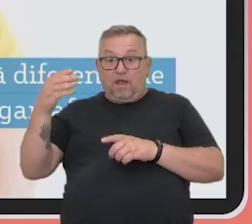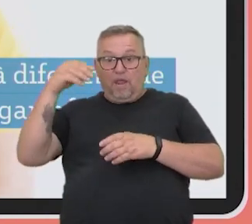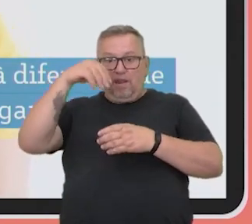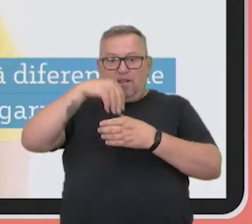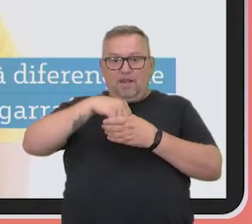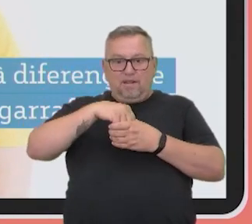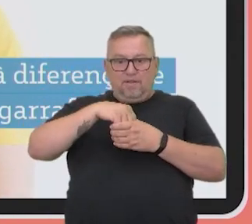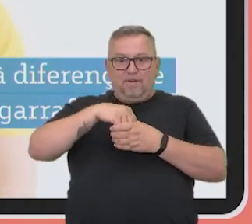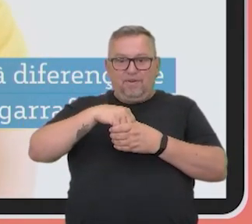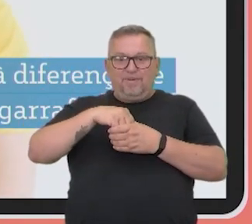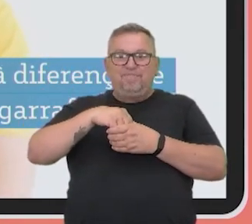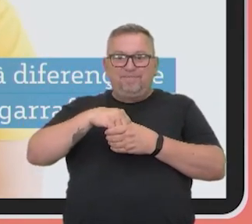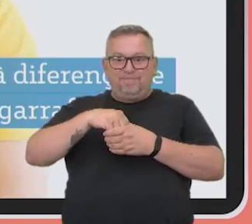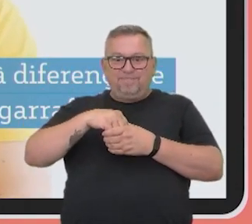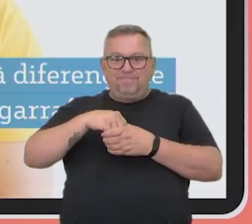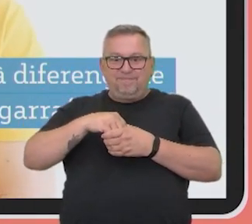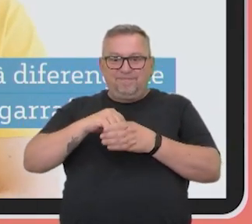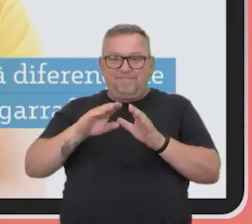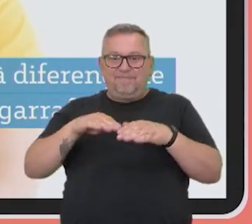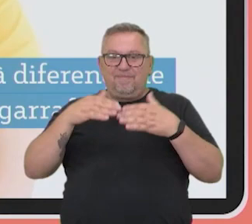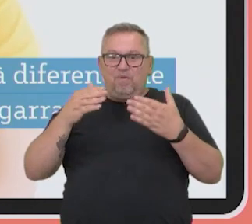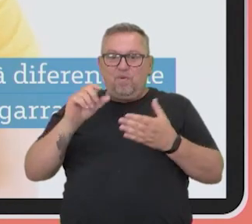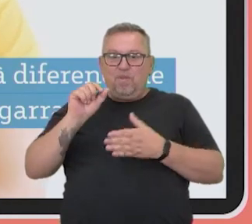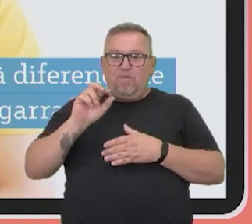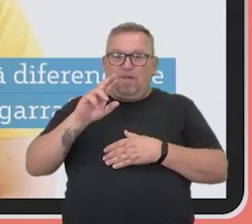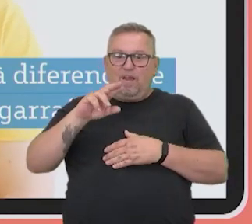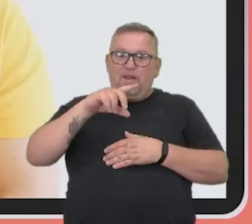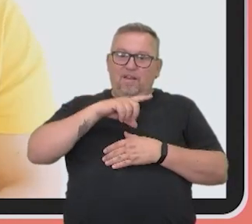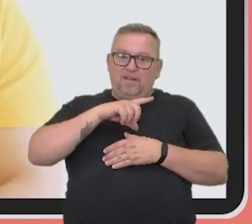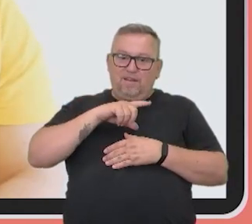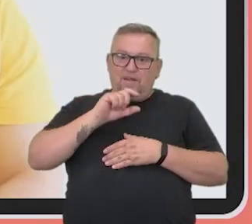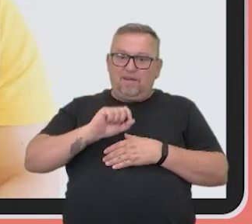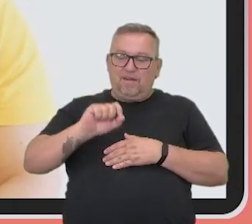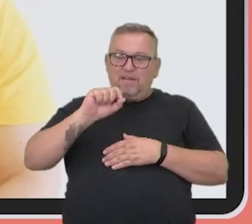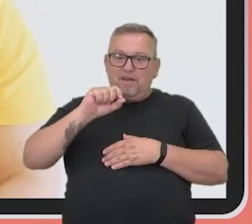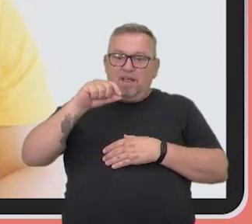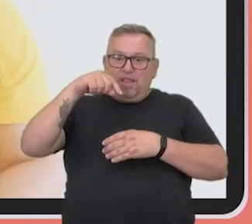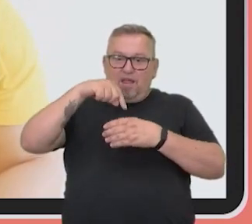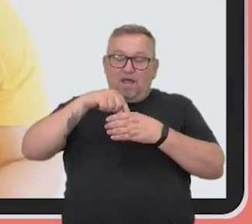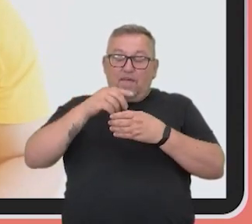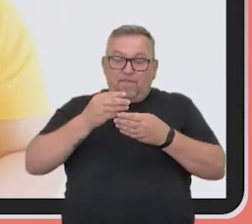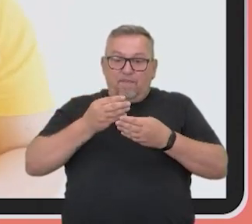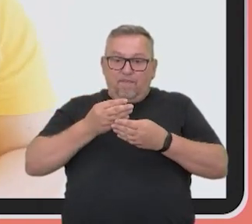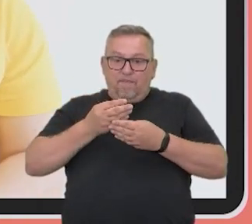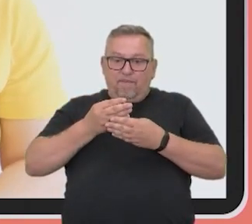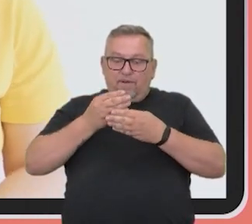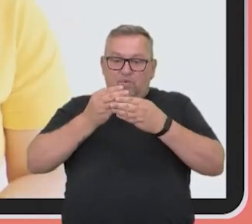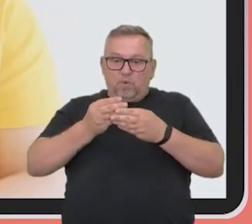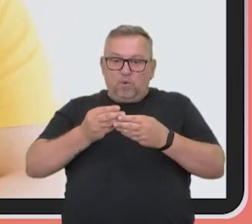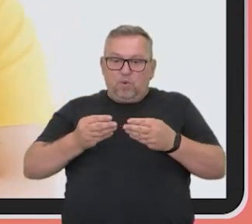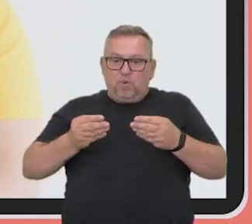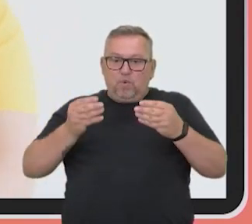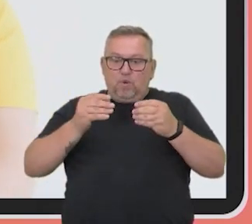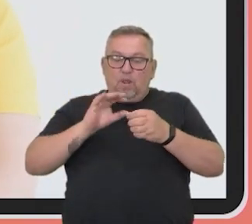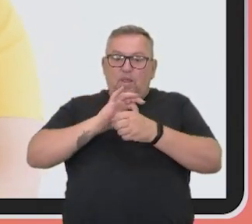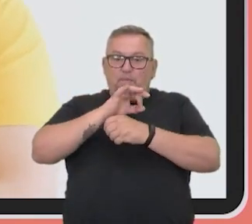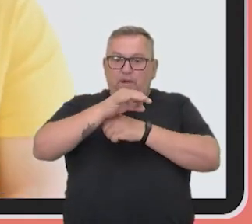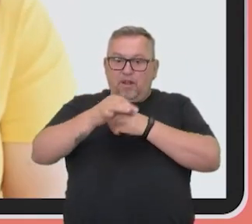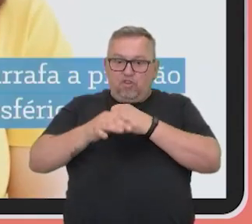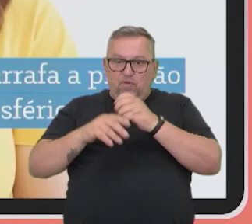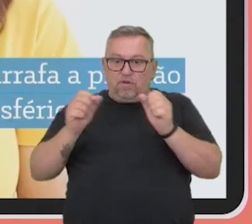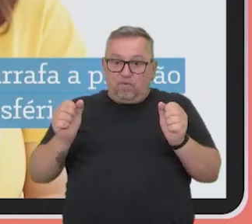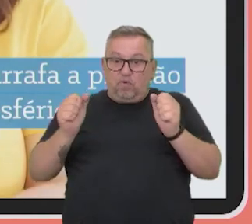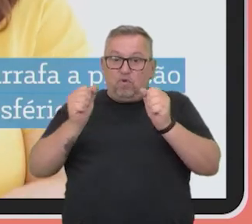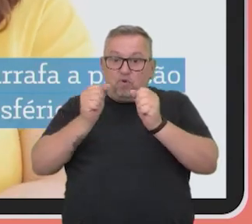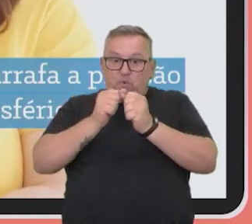a parte de dentro. Quando o ar que está na garrafa vai arrefecendo, as partículas do ar vão se